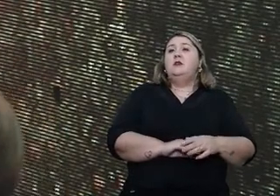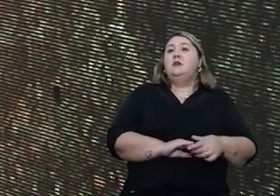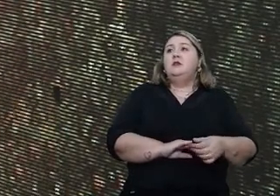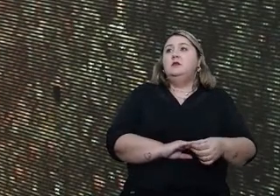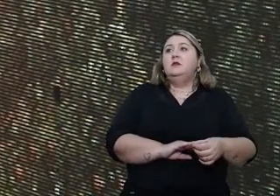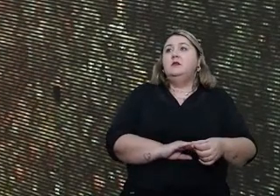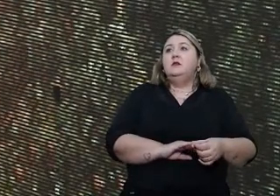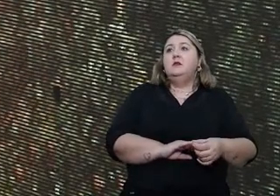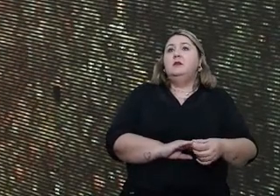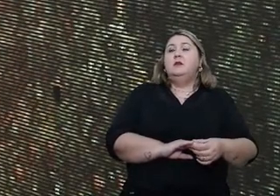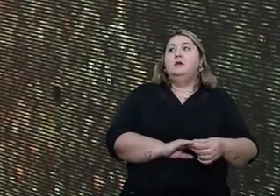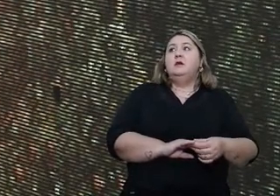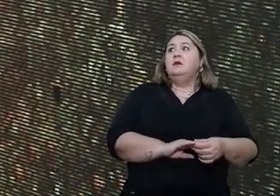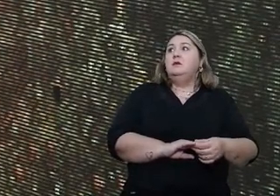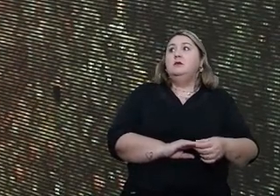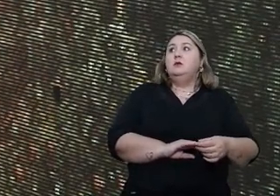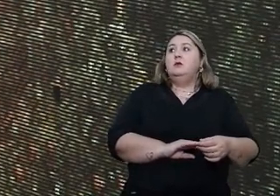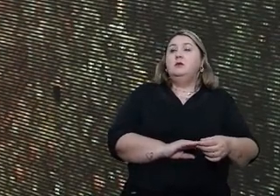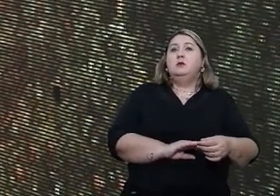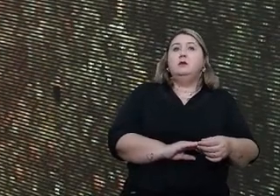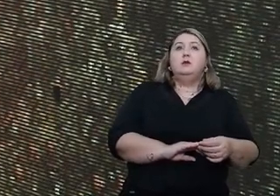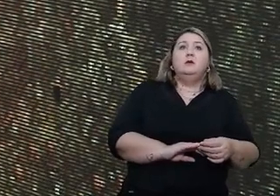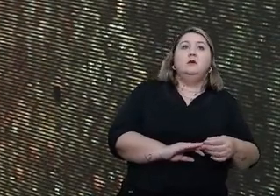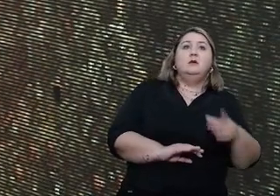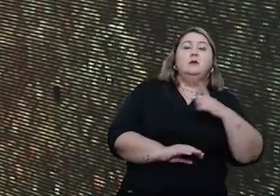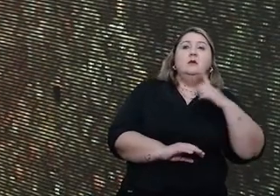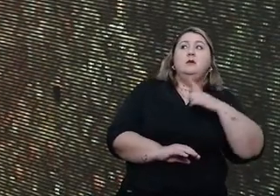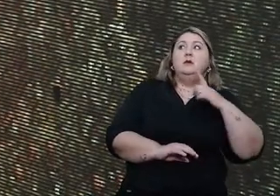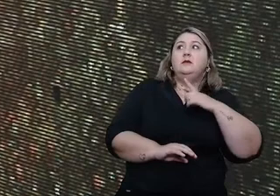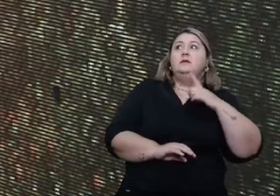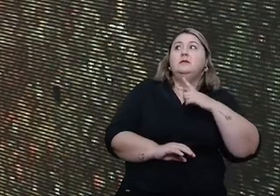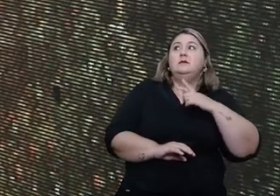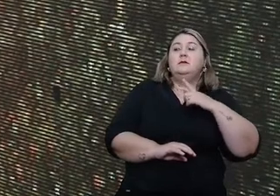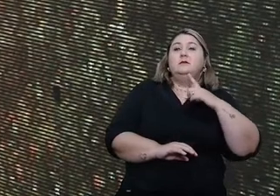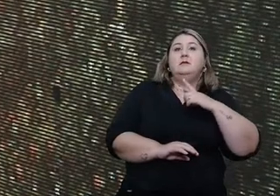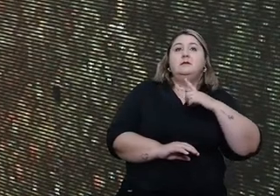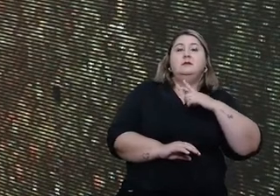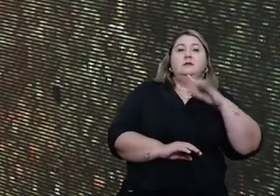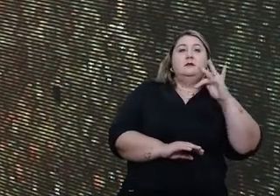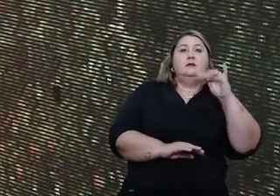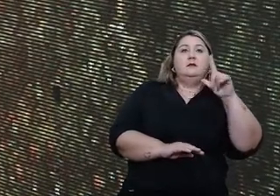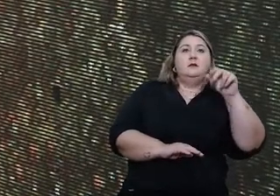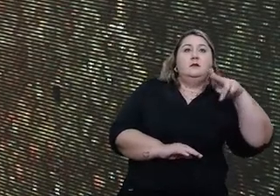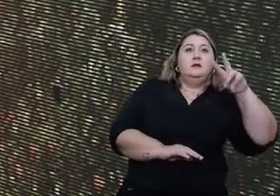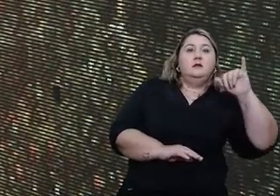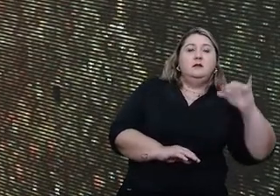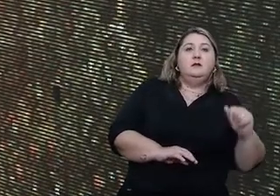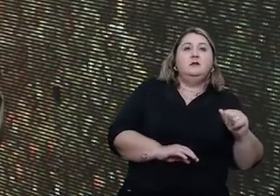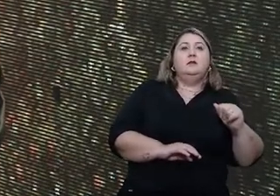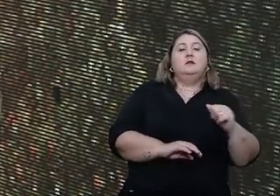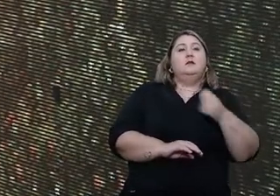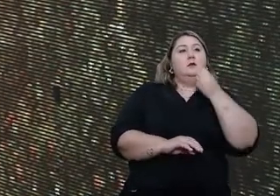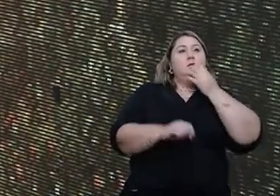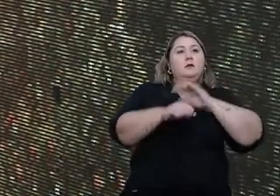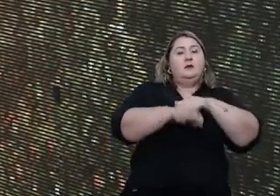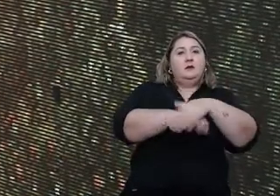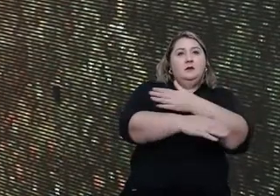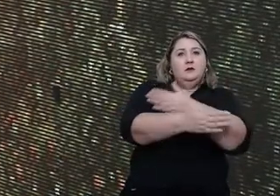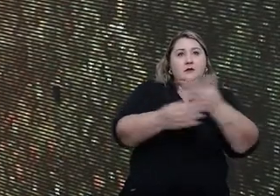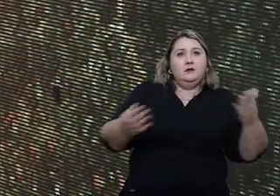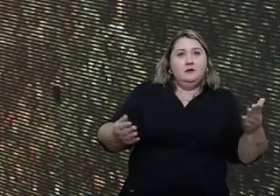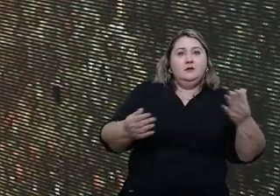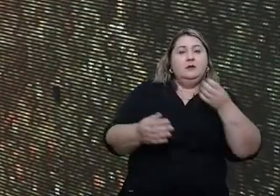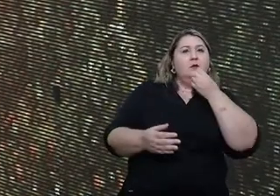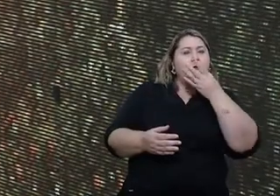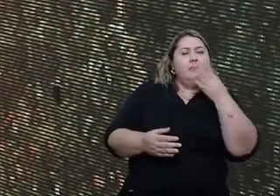aqui é assim, enquanto a Malu pensa, Isabela, Noelle, Marcos, Flávia, Walter, Érica, boa noite para todos